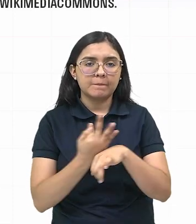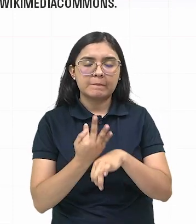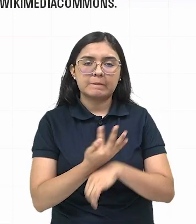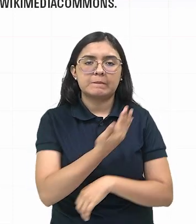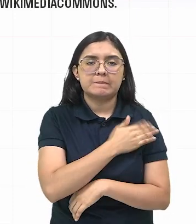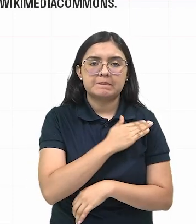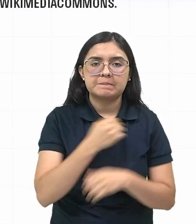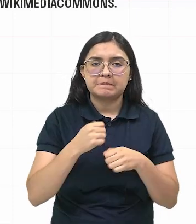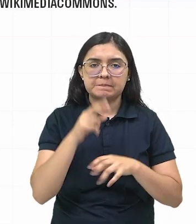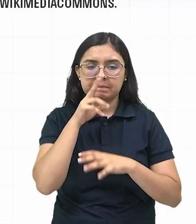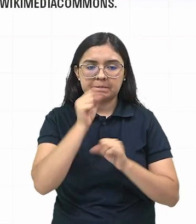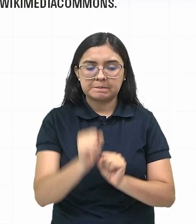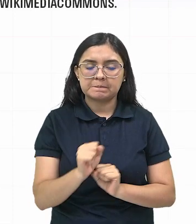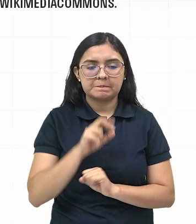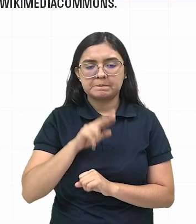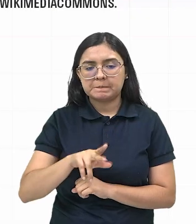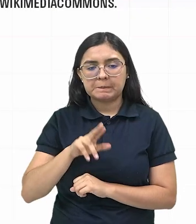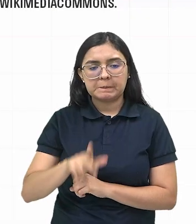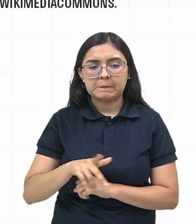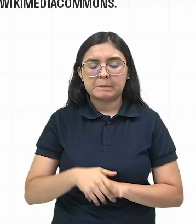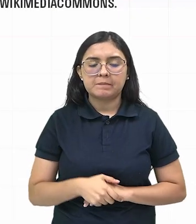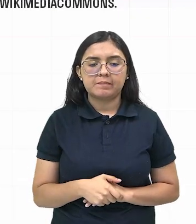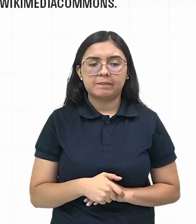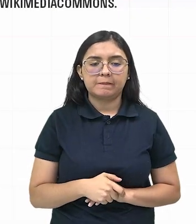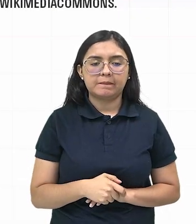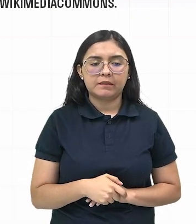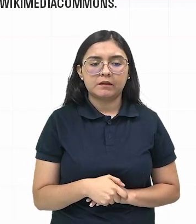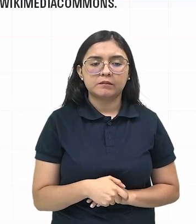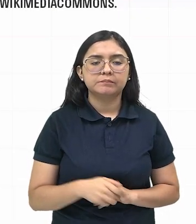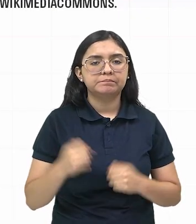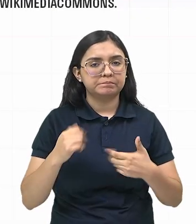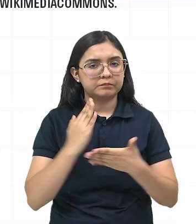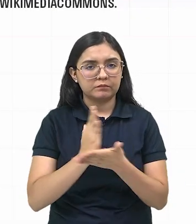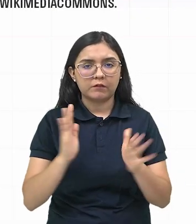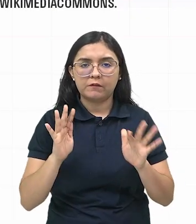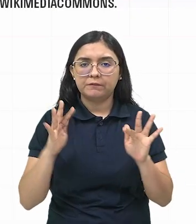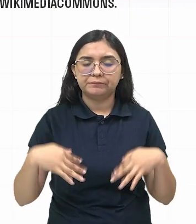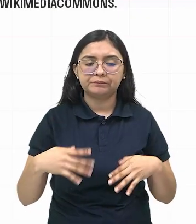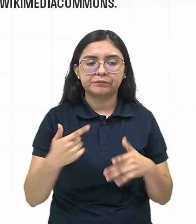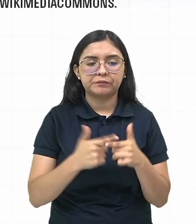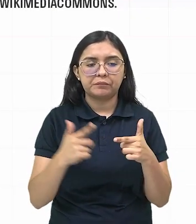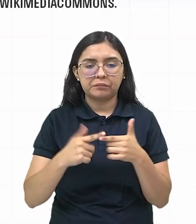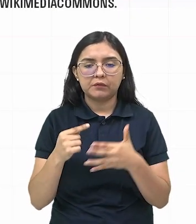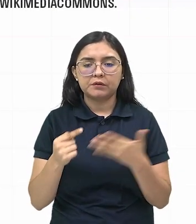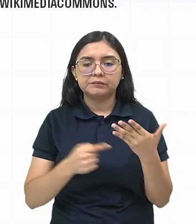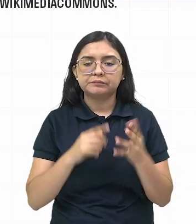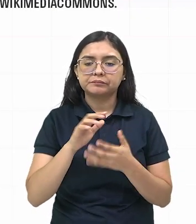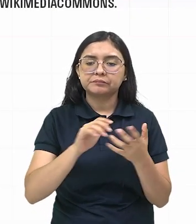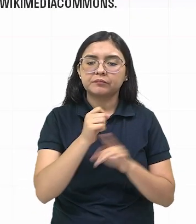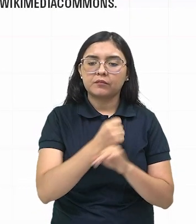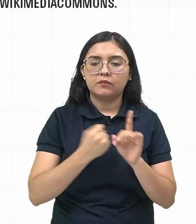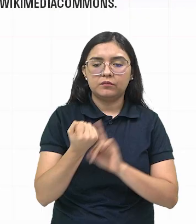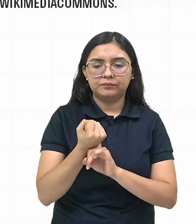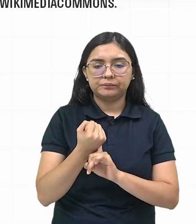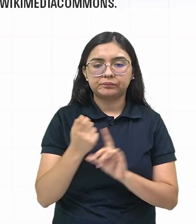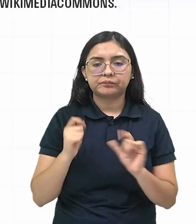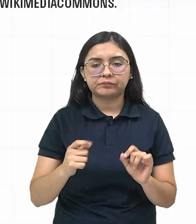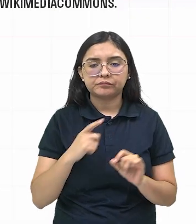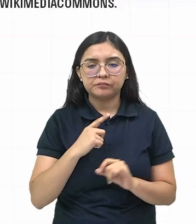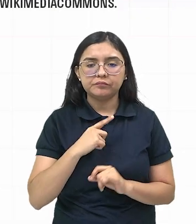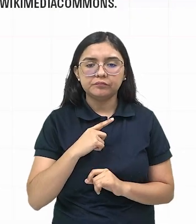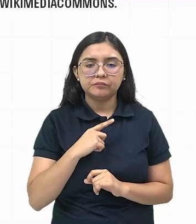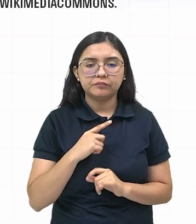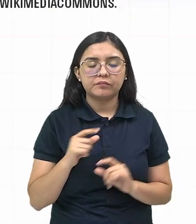ser forte, não sei o quê. Não tem essa não, gente. Tem que acabar, na verdade, esses problemas. Esses movimentos sociais, eles não